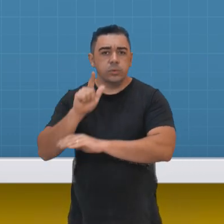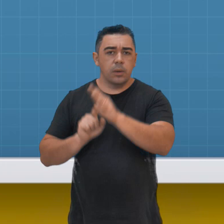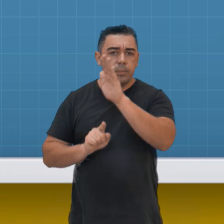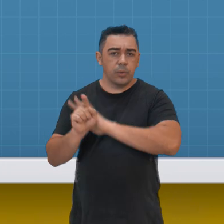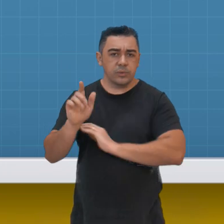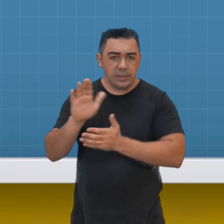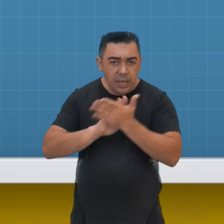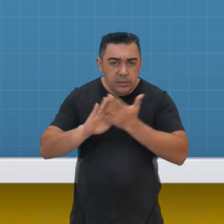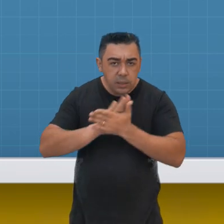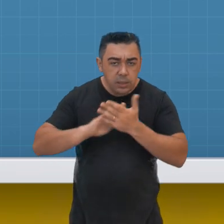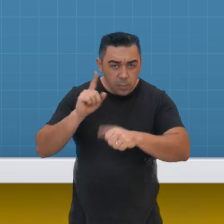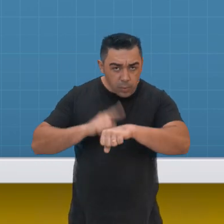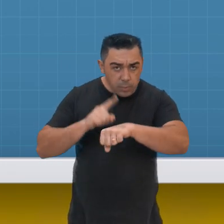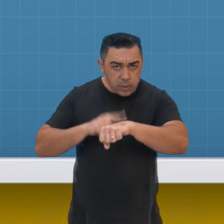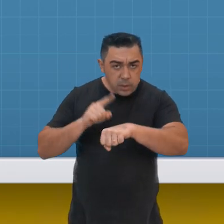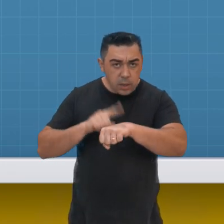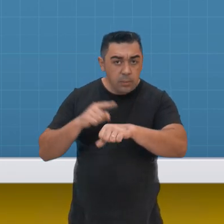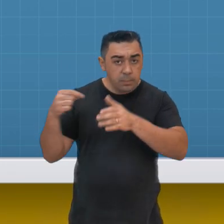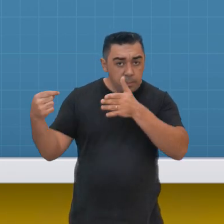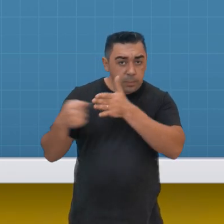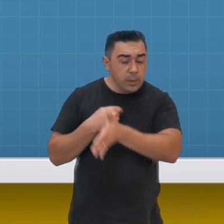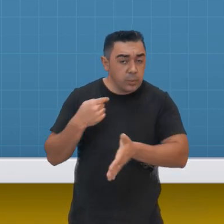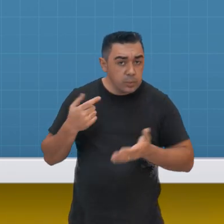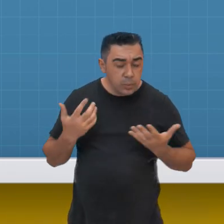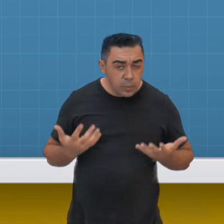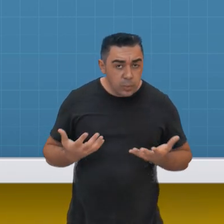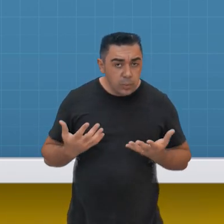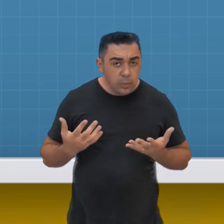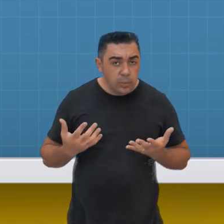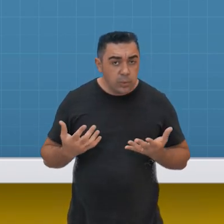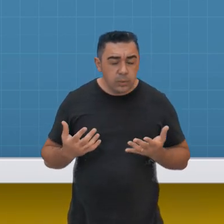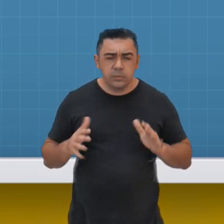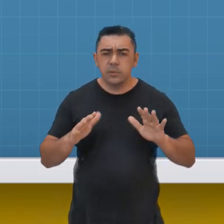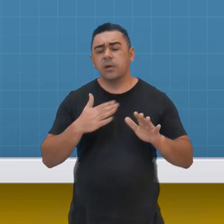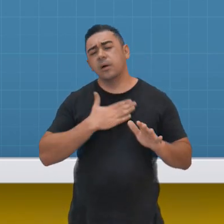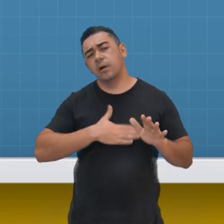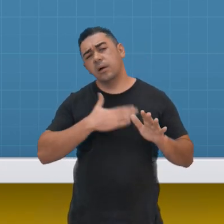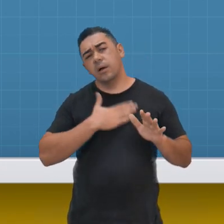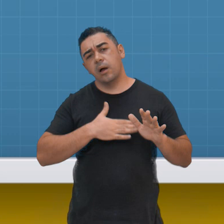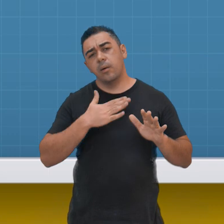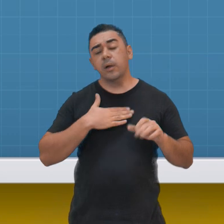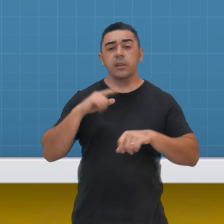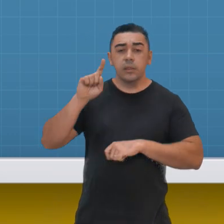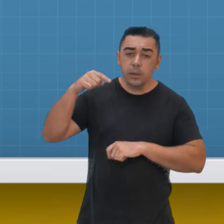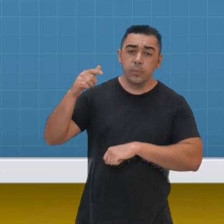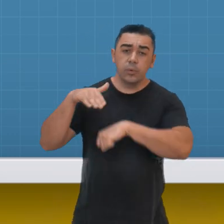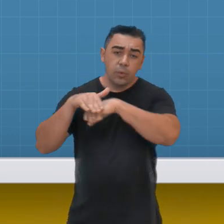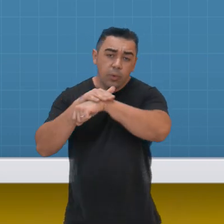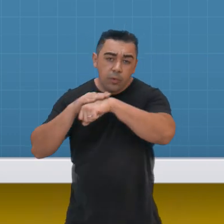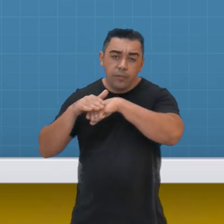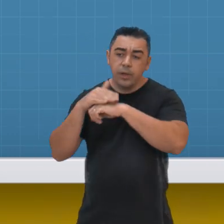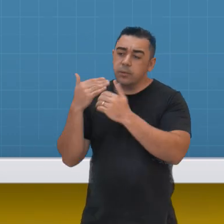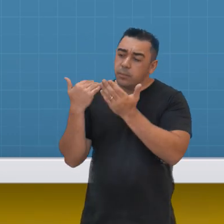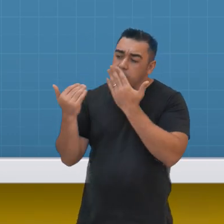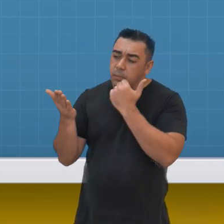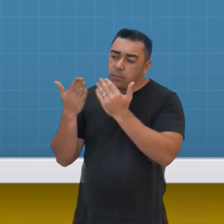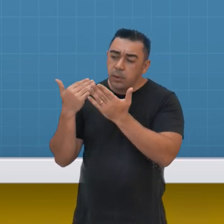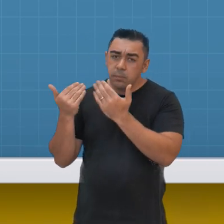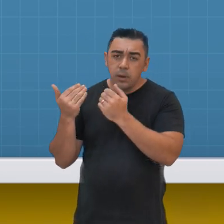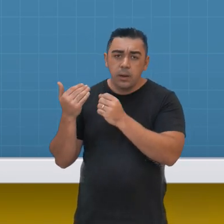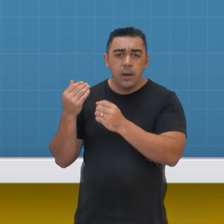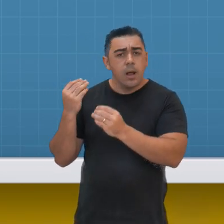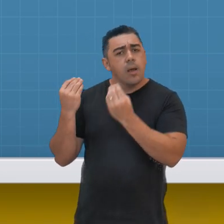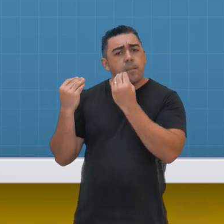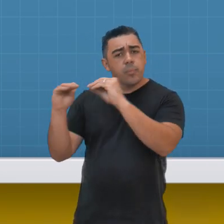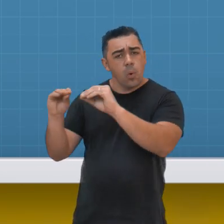perguntar para o professor naquela hora que ele estava falando. Pega o professor sozinho depois, escreve